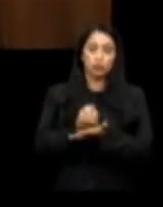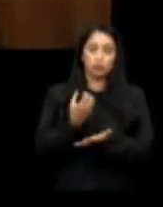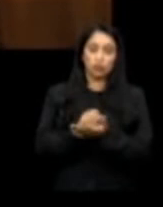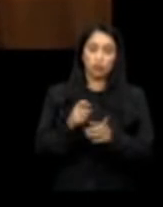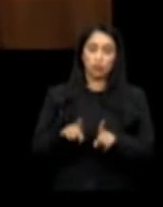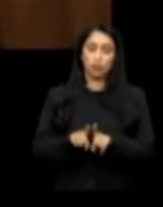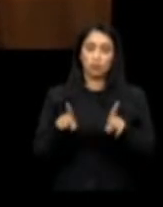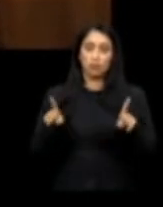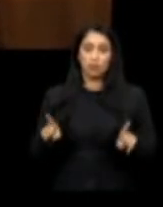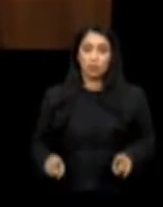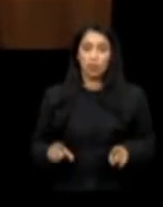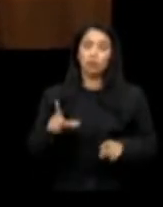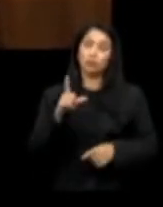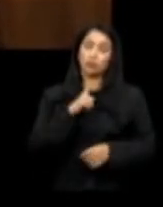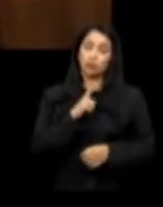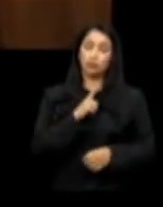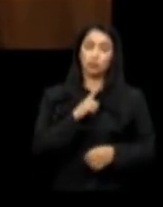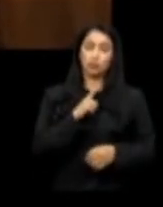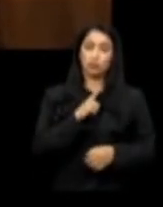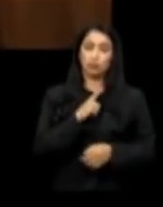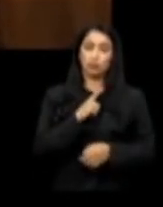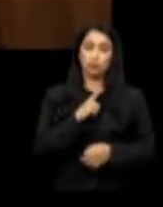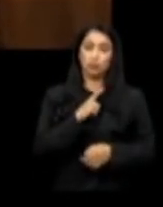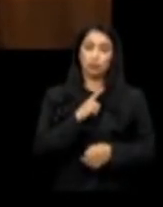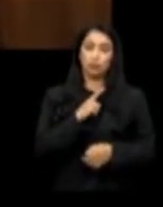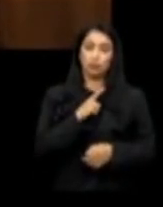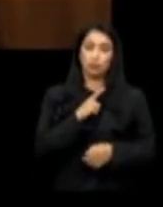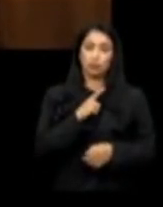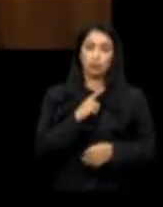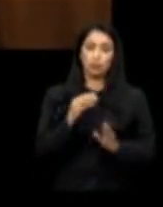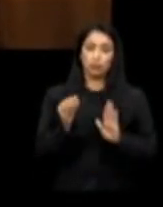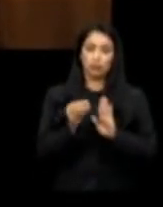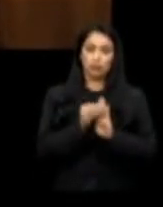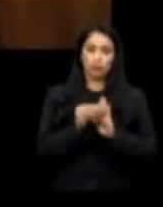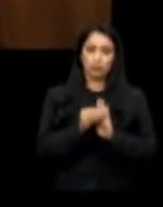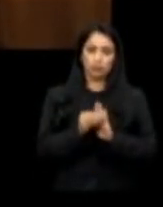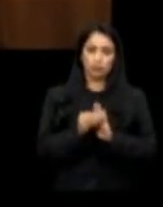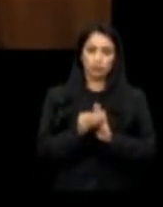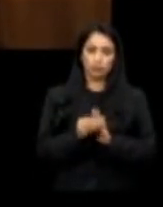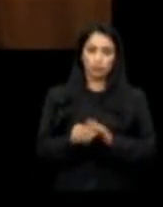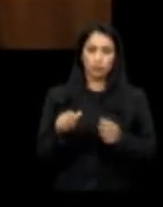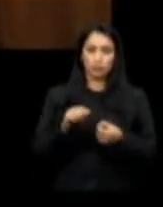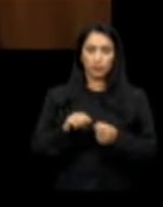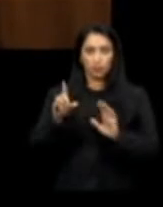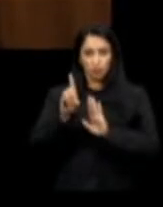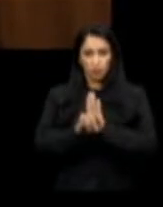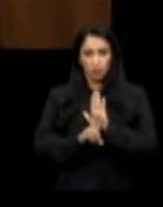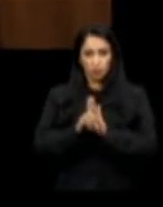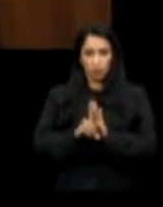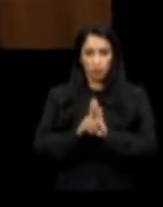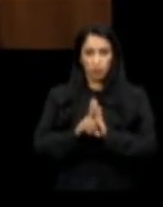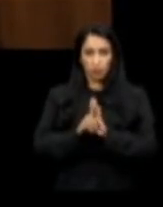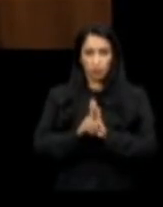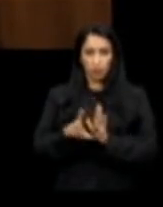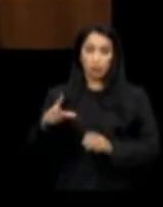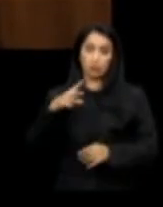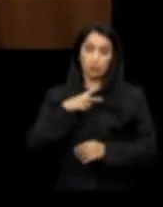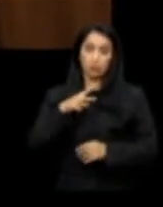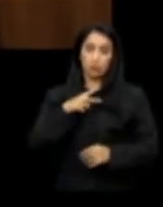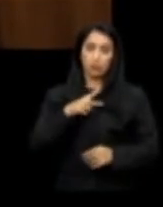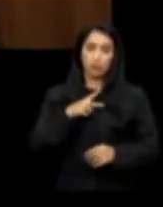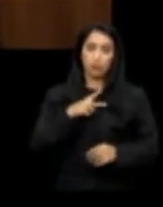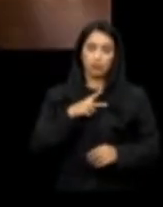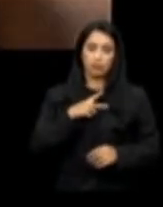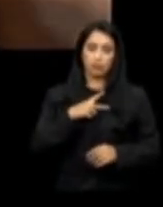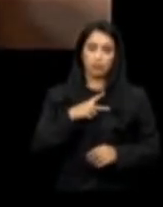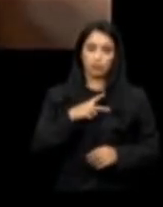base física na qual se encontravam os dados. Essa concepção do direito à privacidade como uma garantia individual